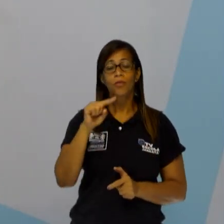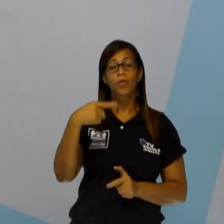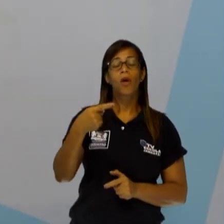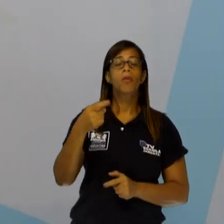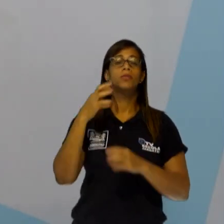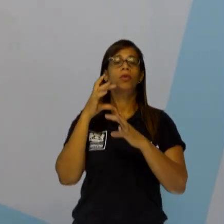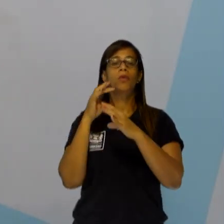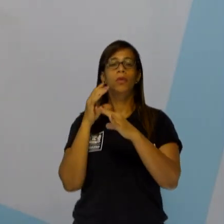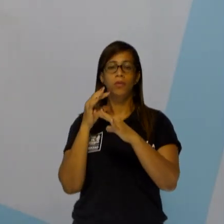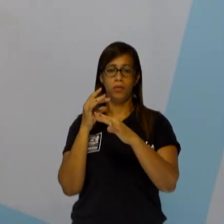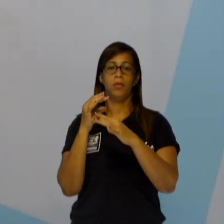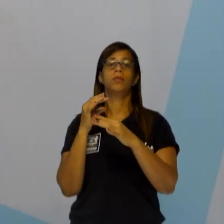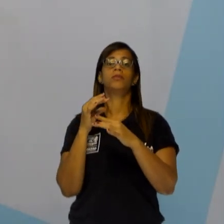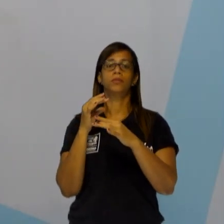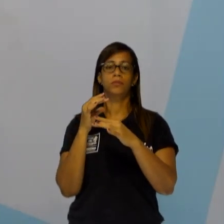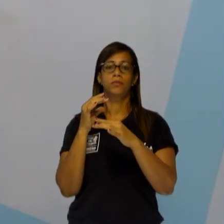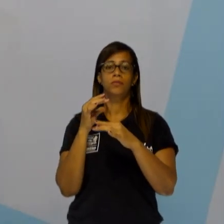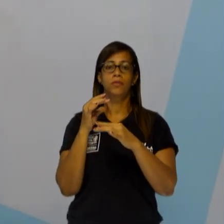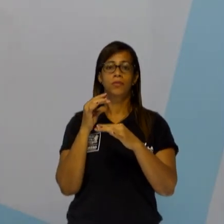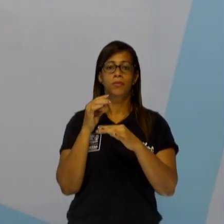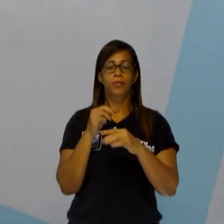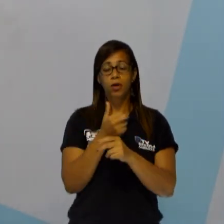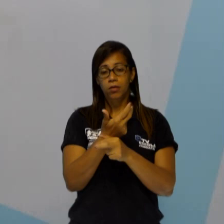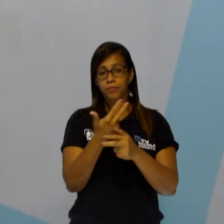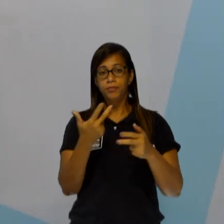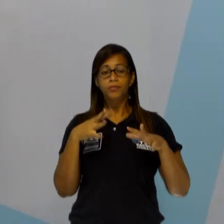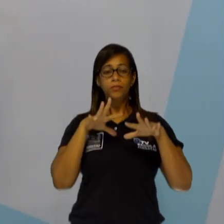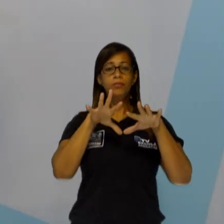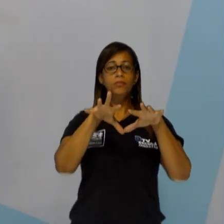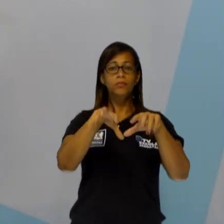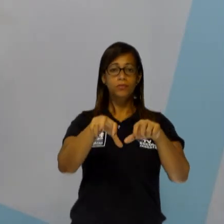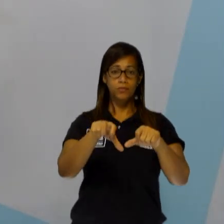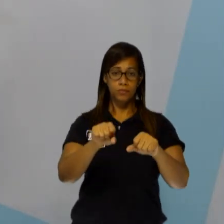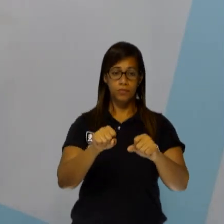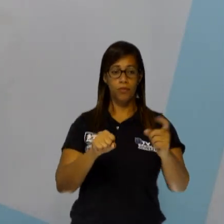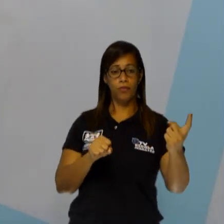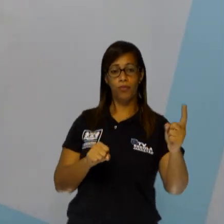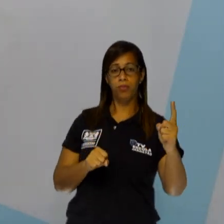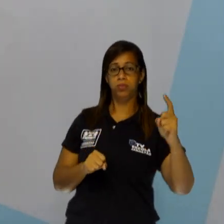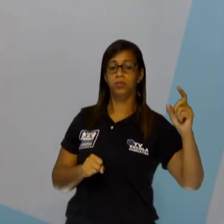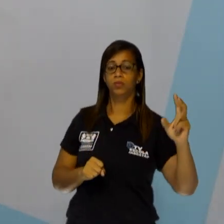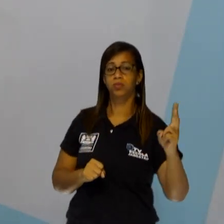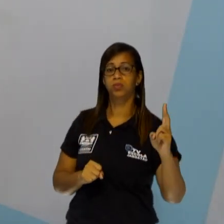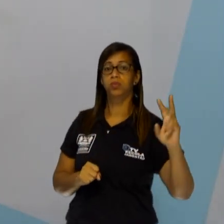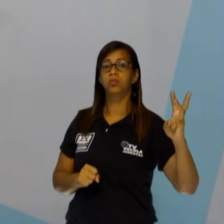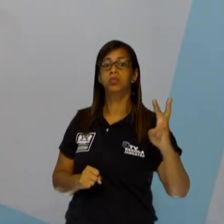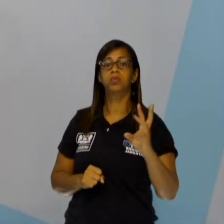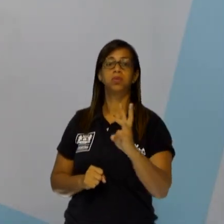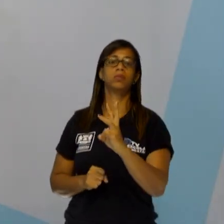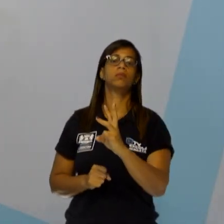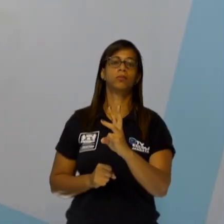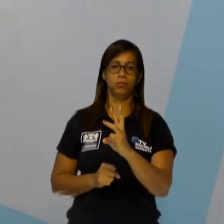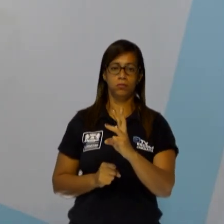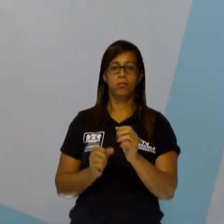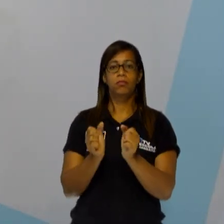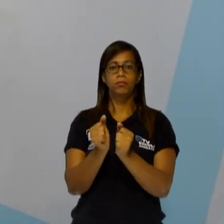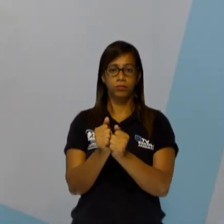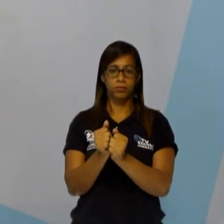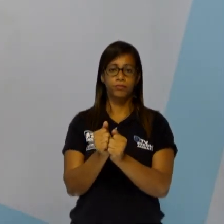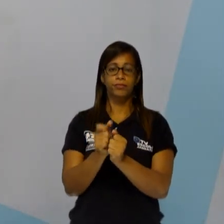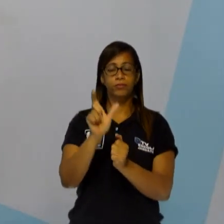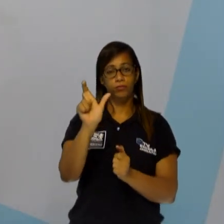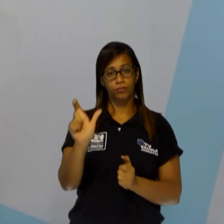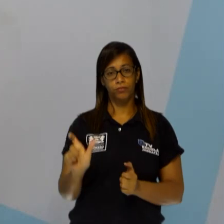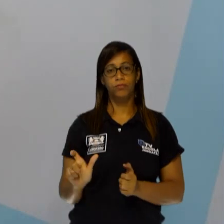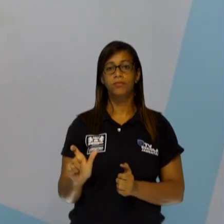também que ele foi atraindo a presença de outros personagens, como é o caso dos orangotangos. E a gente teve lá, numa noite, né, identificando o tempo